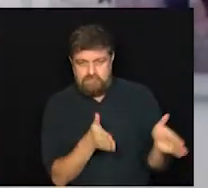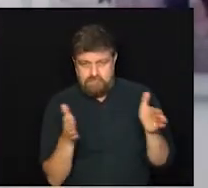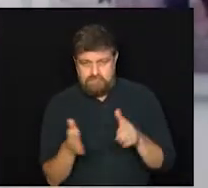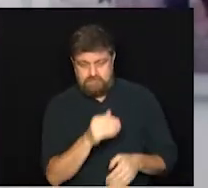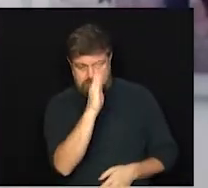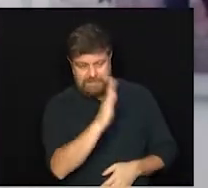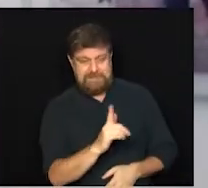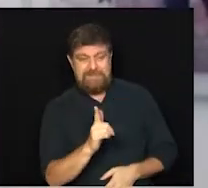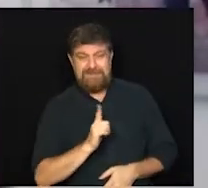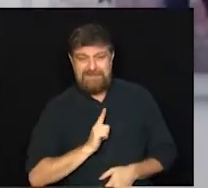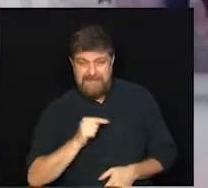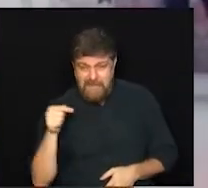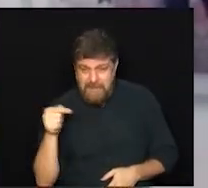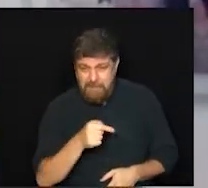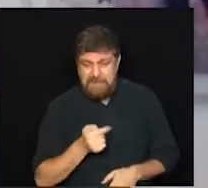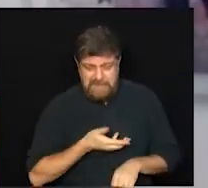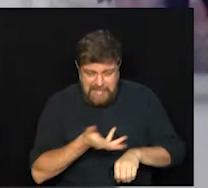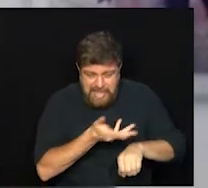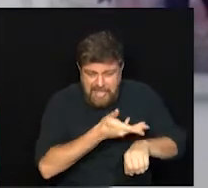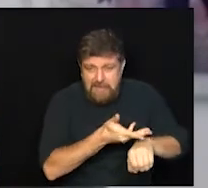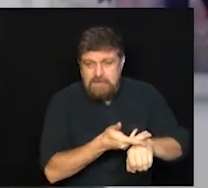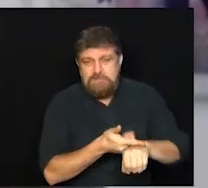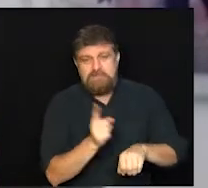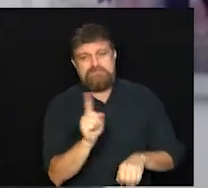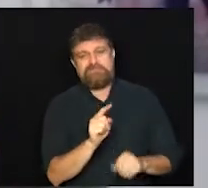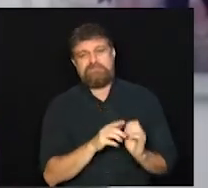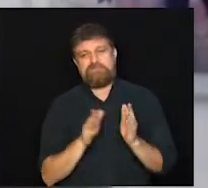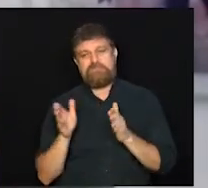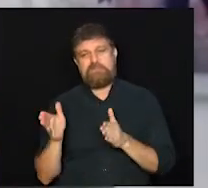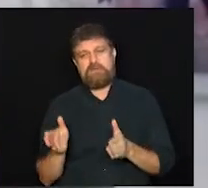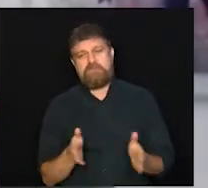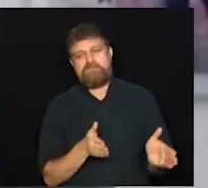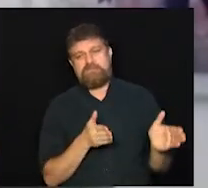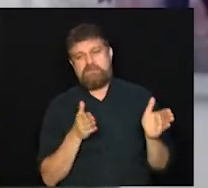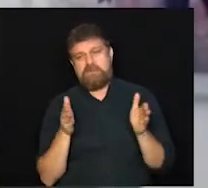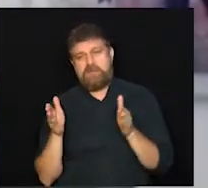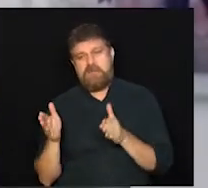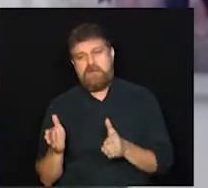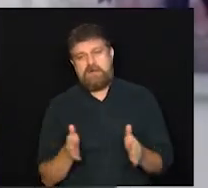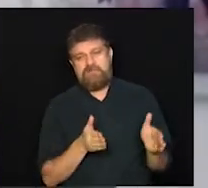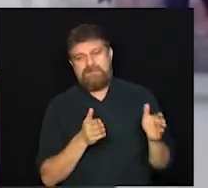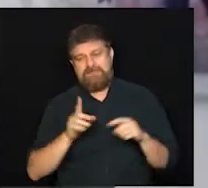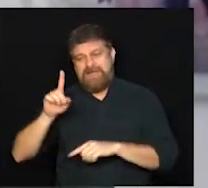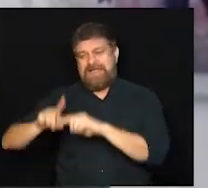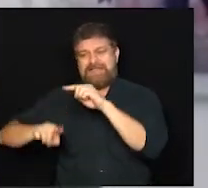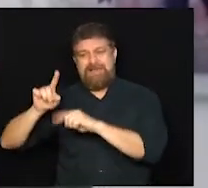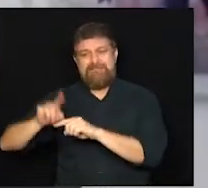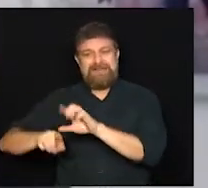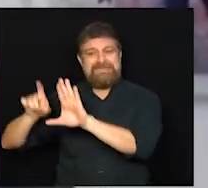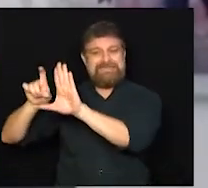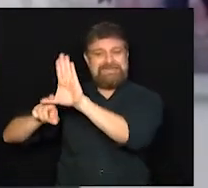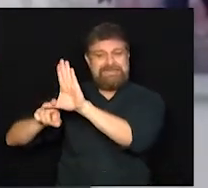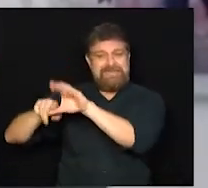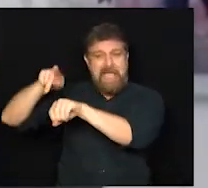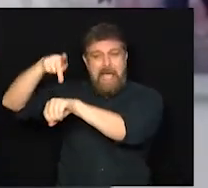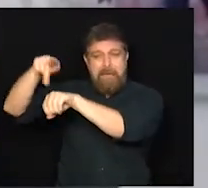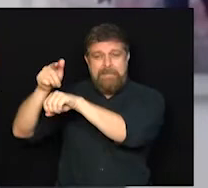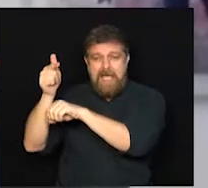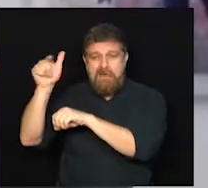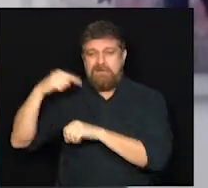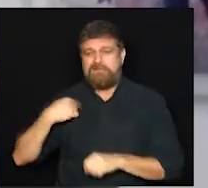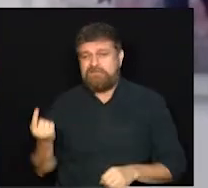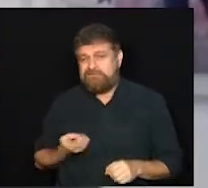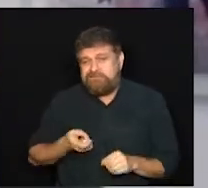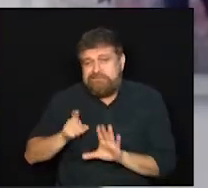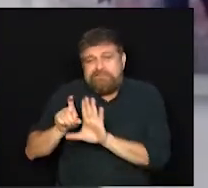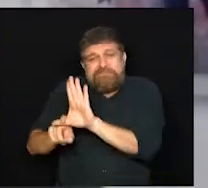a velocidade de produção, enquanto depende de produto vindo do exterior, você fica preso por isso,